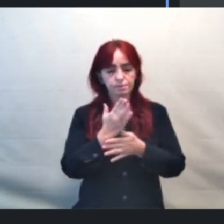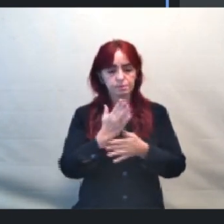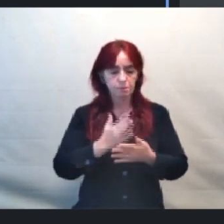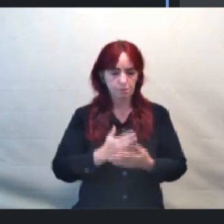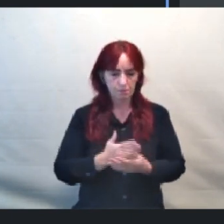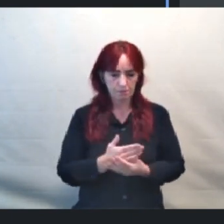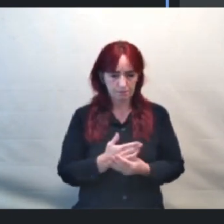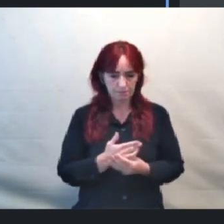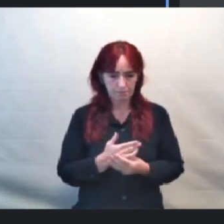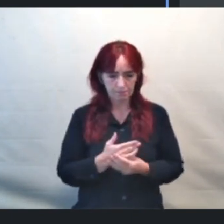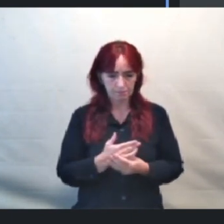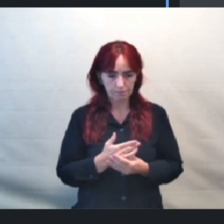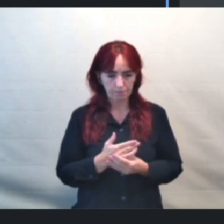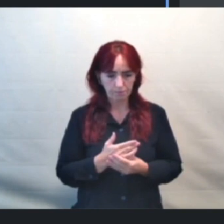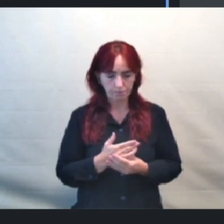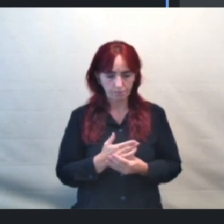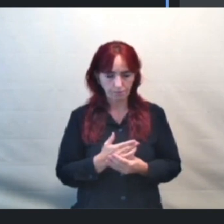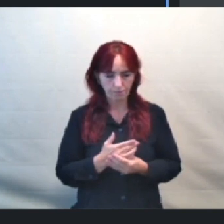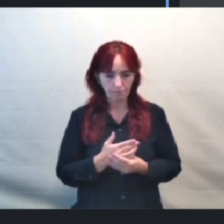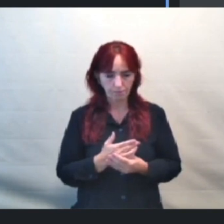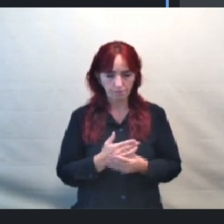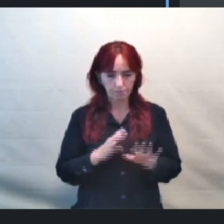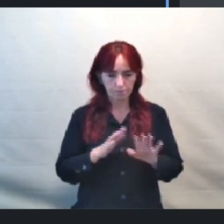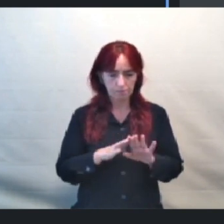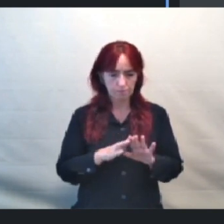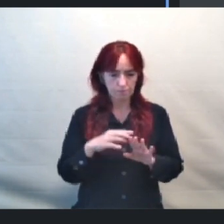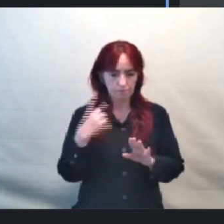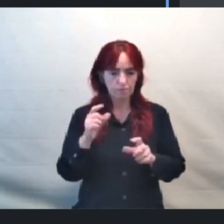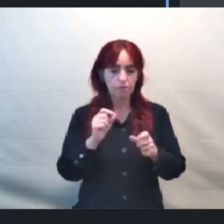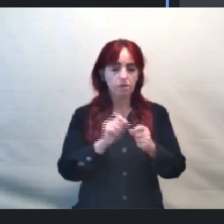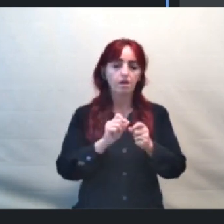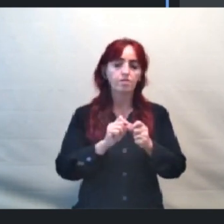adequados de ter para a gente fazer pacotes